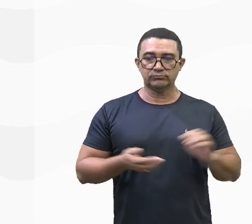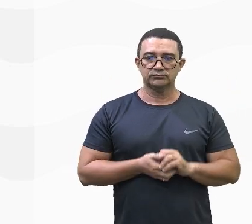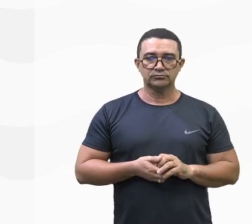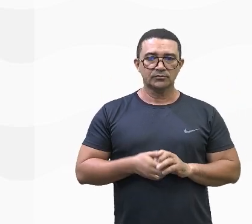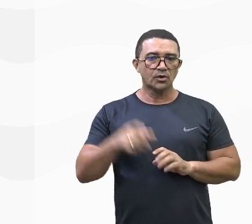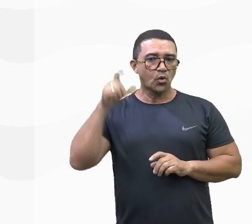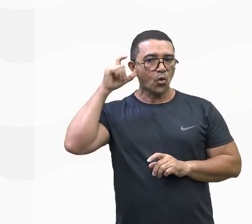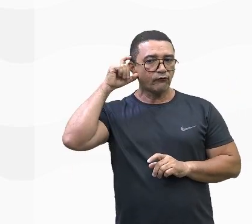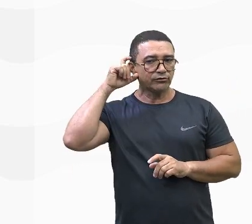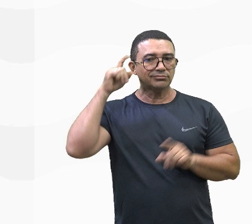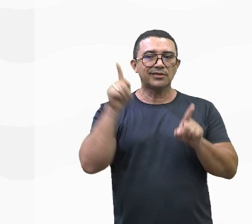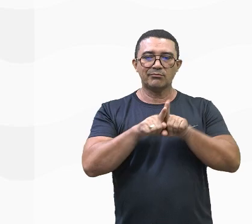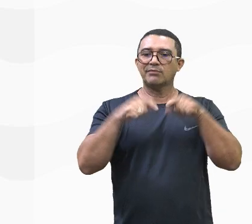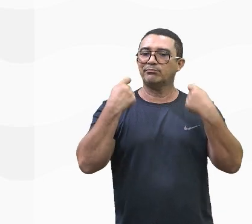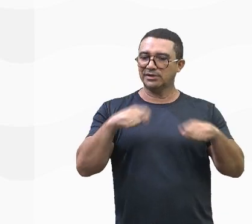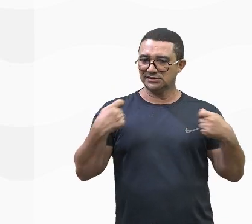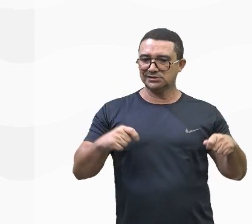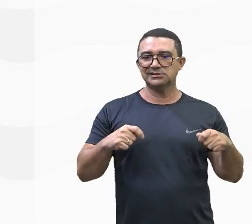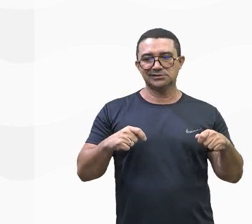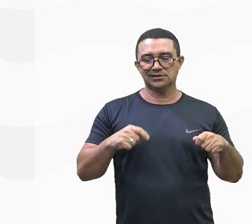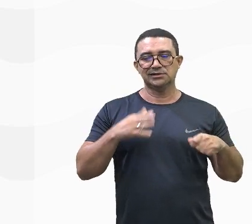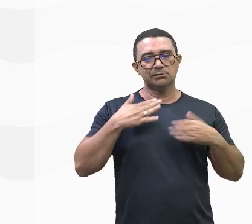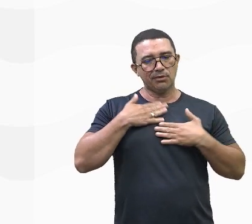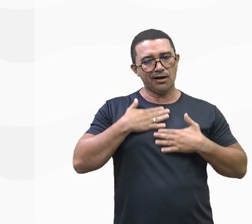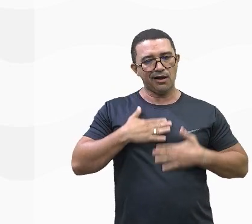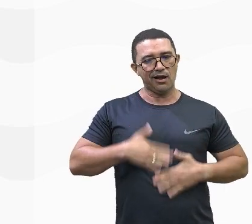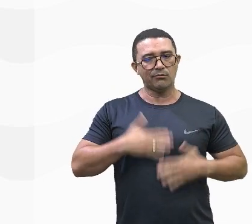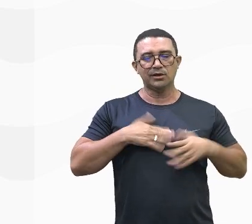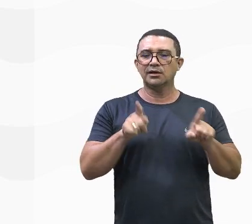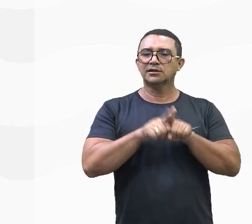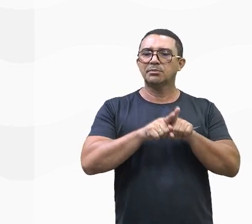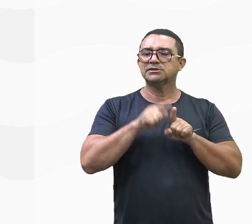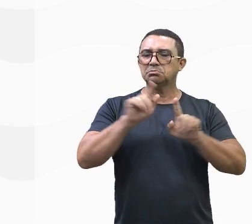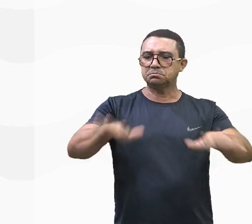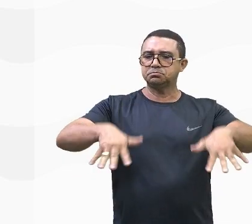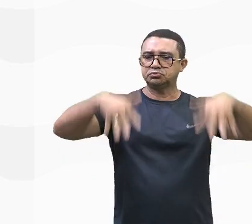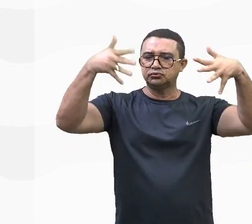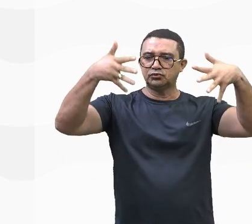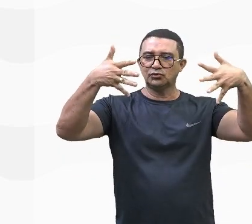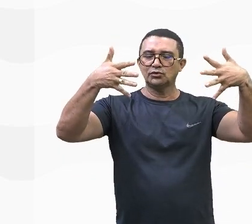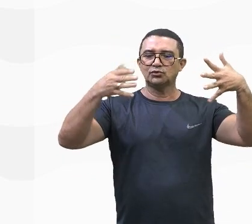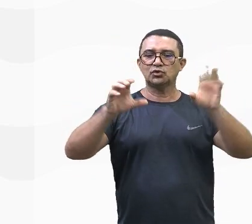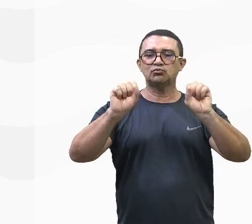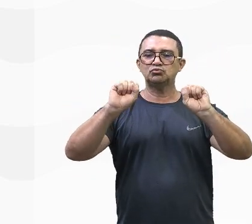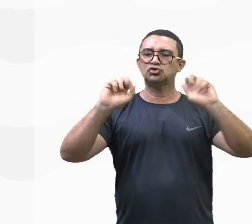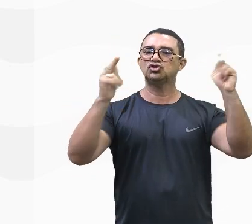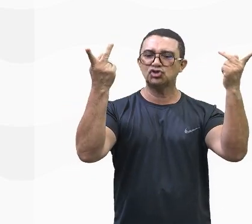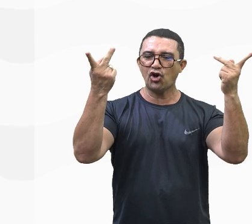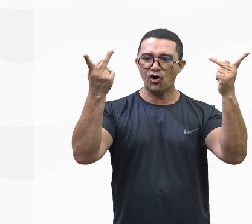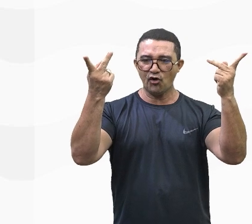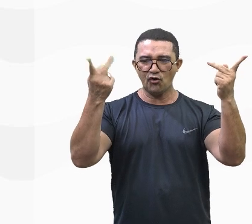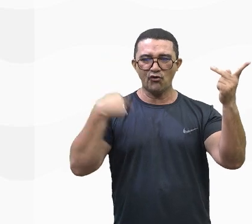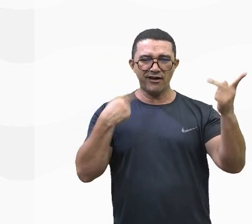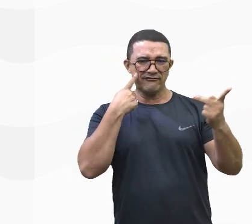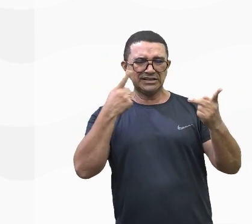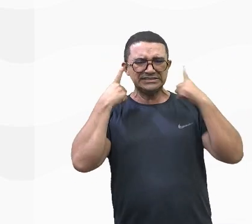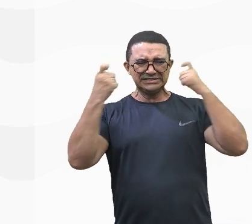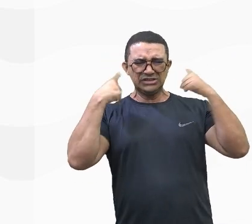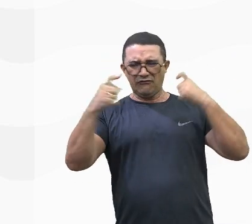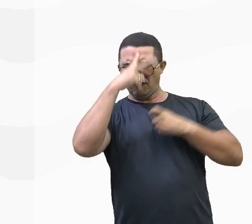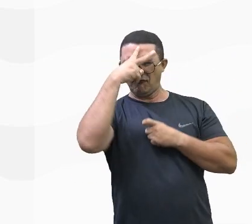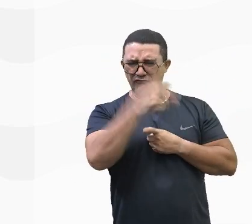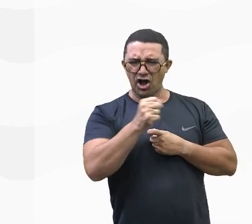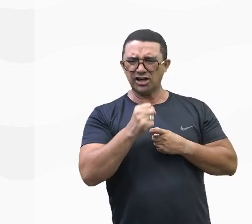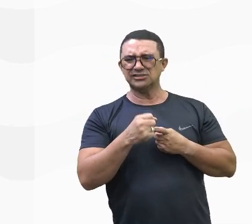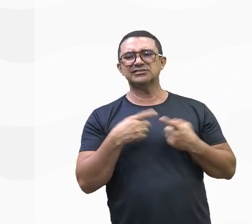repouso auditivo também serve quando vamos a um show com música alta ou ficamos expostos a um som muito alto em um